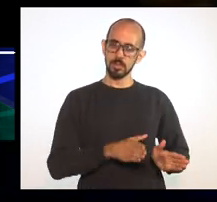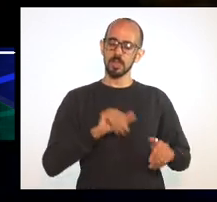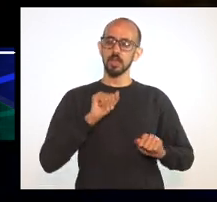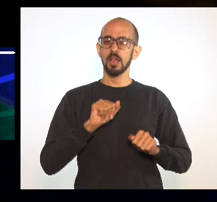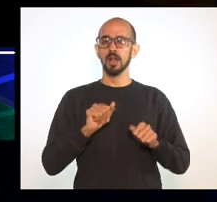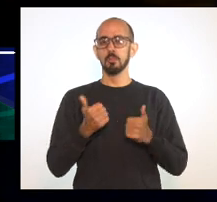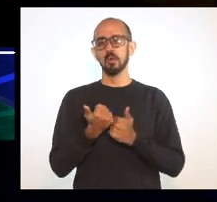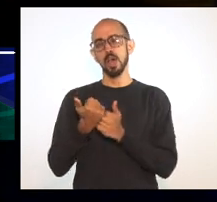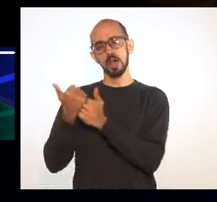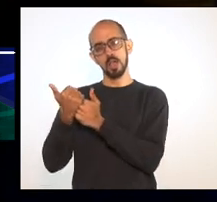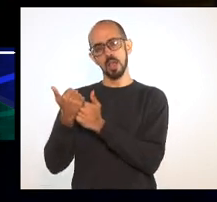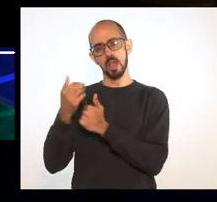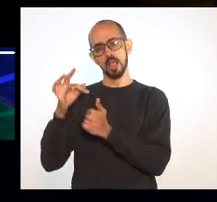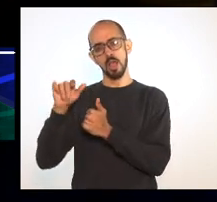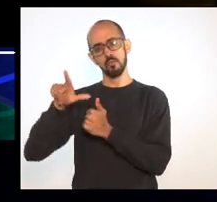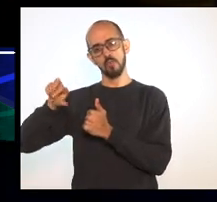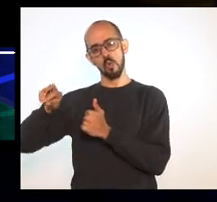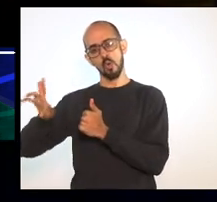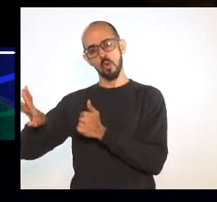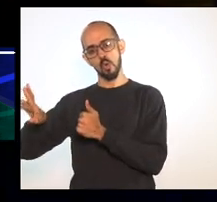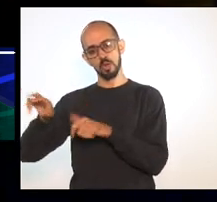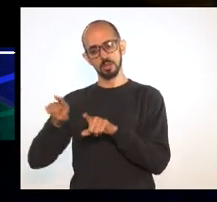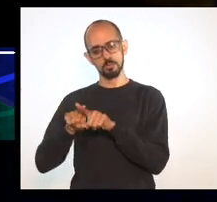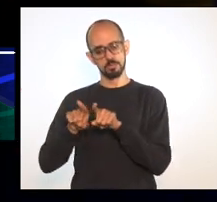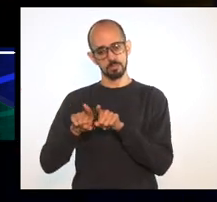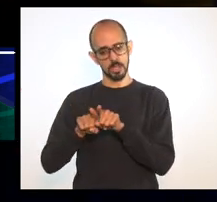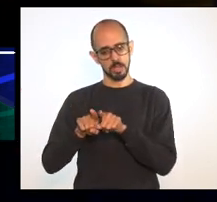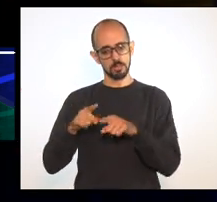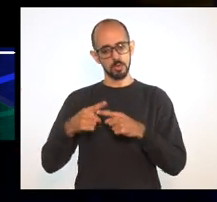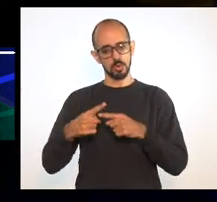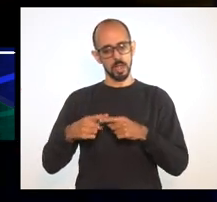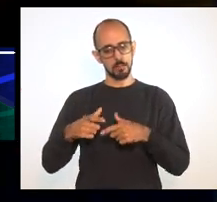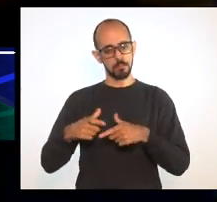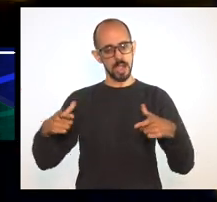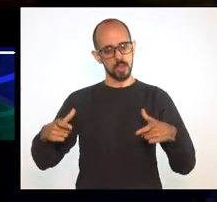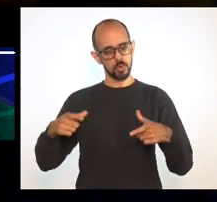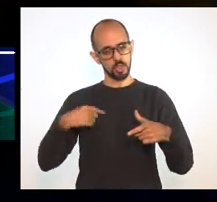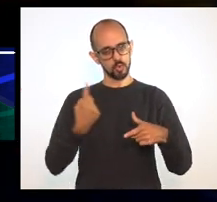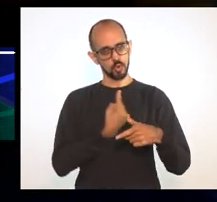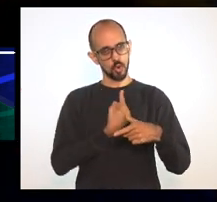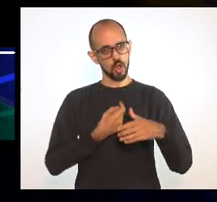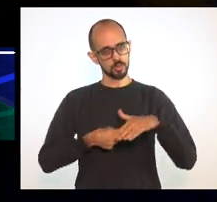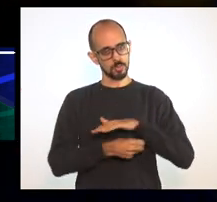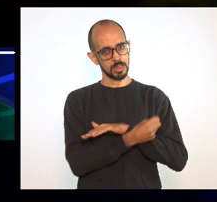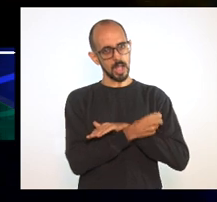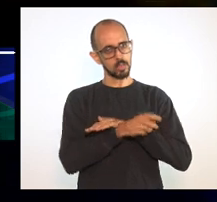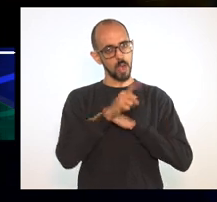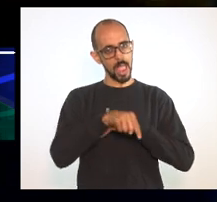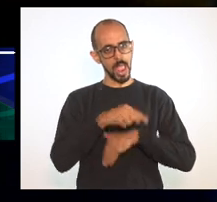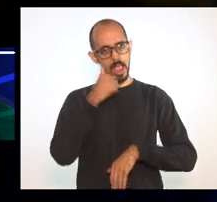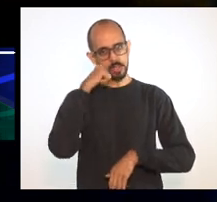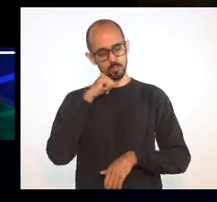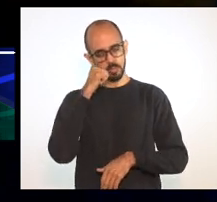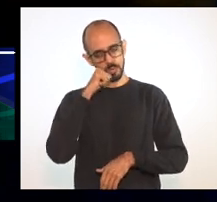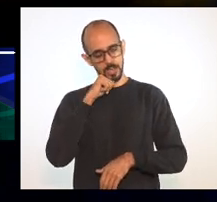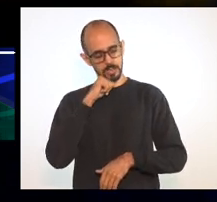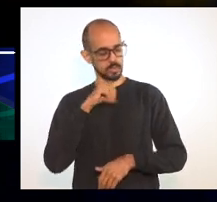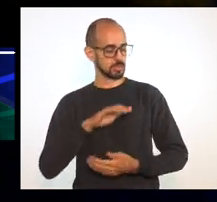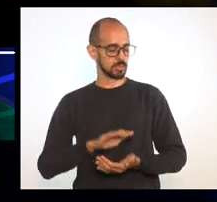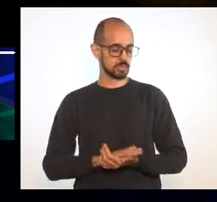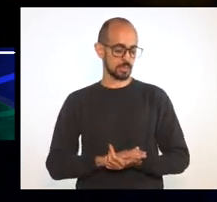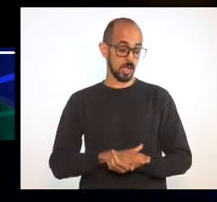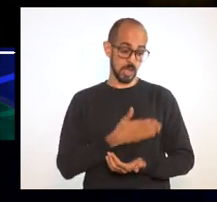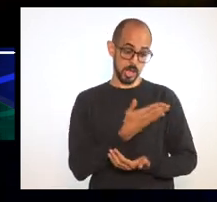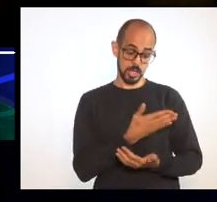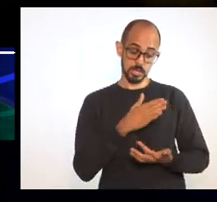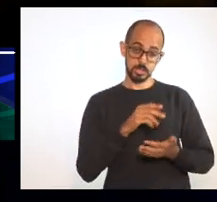outras. Aliás, a maioria do nosso mandato são de mulheres, sempre foi assim. Né? Esse projeto é